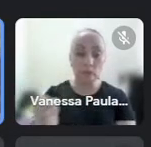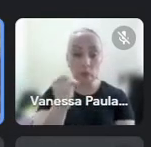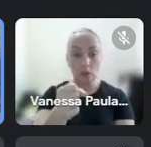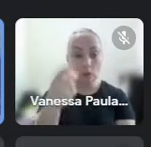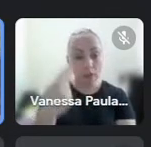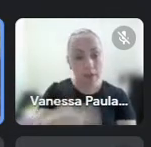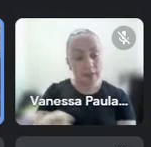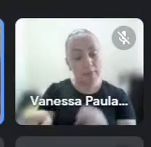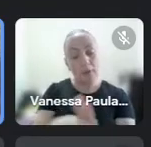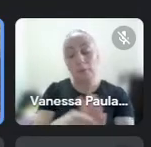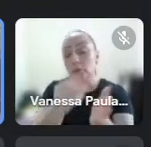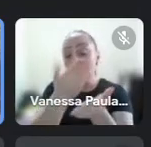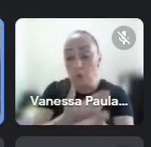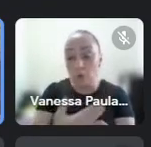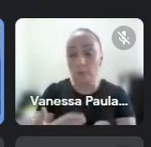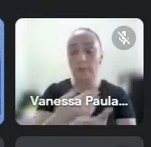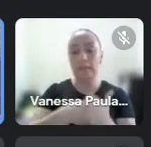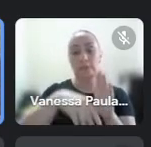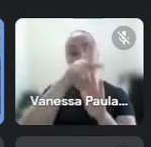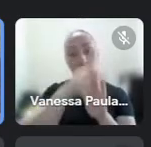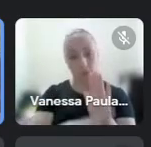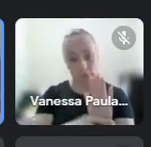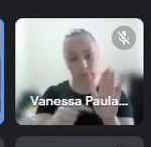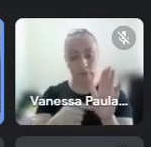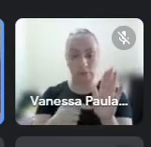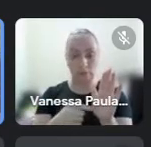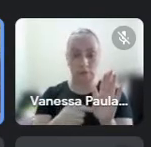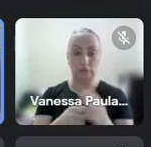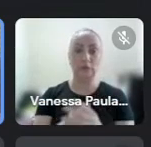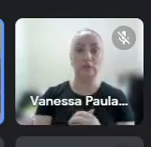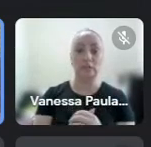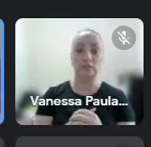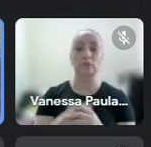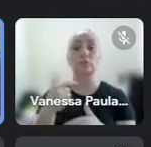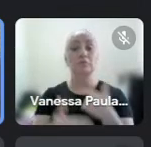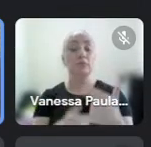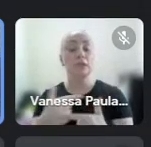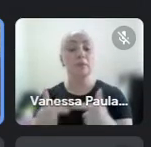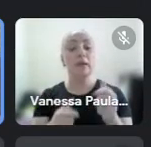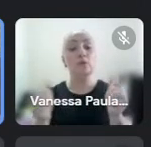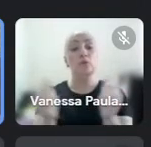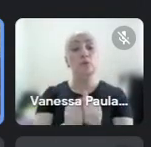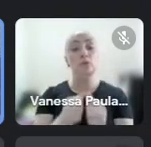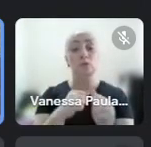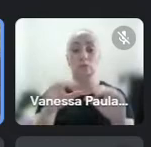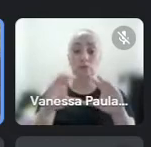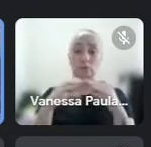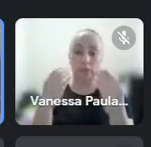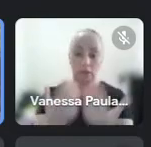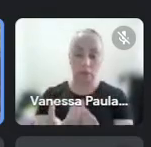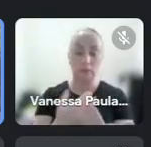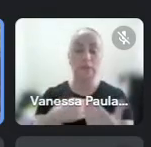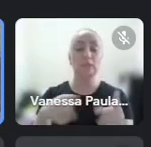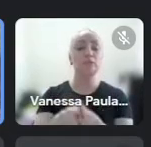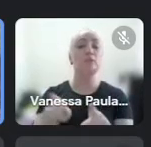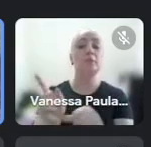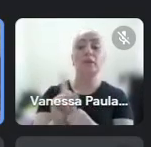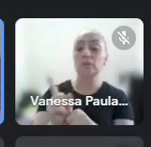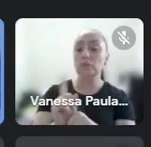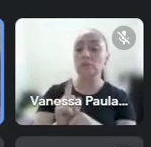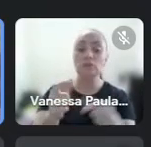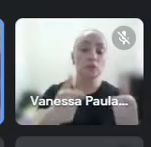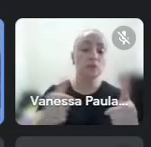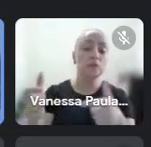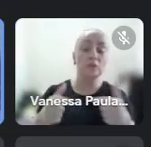projetos dessas áreas aí de impacto. Trabalho com a comunidade. E os gestores locais do meio ambiente, no caso